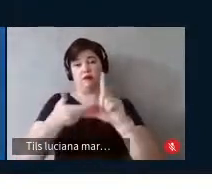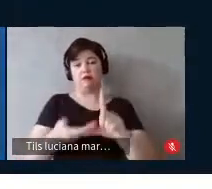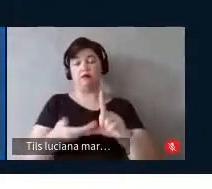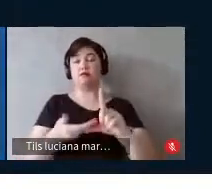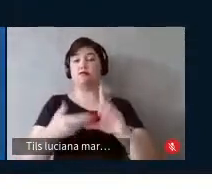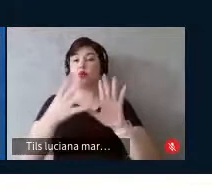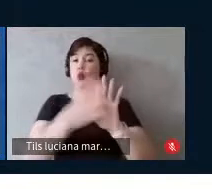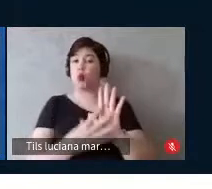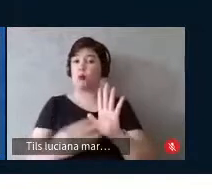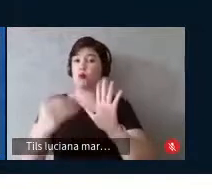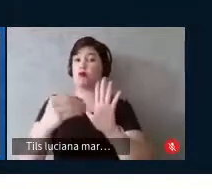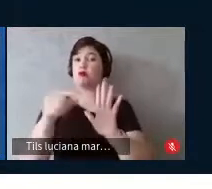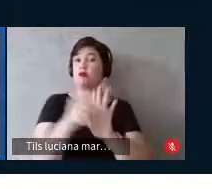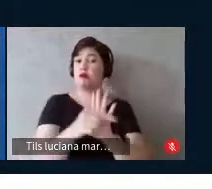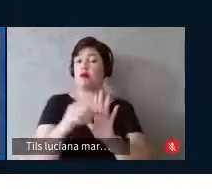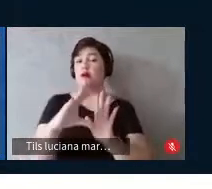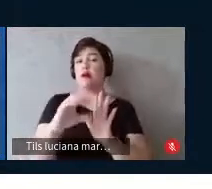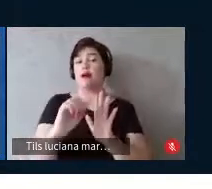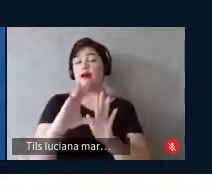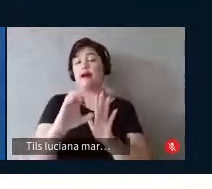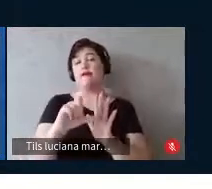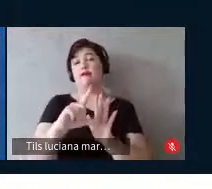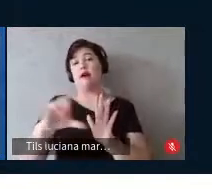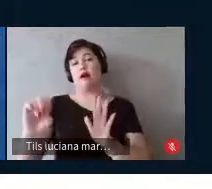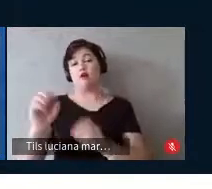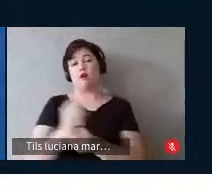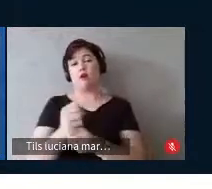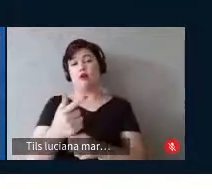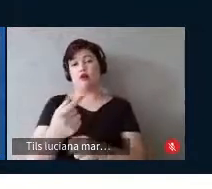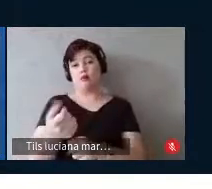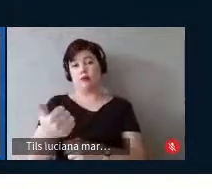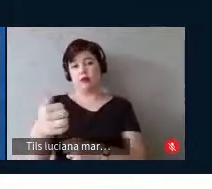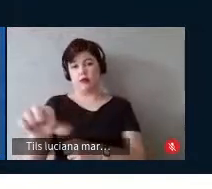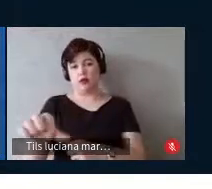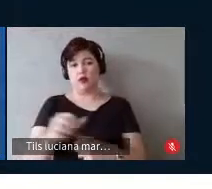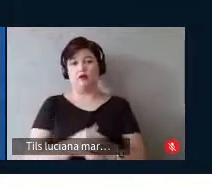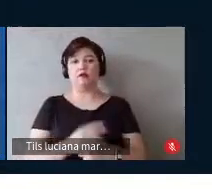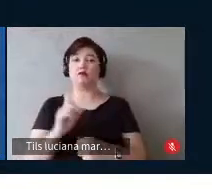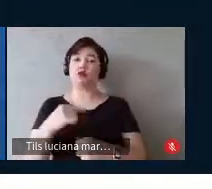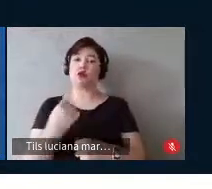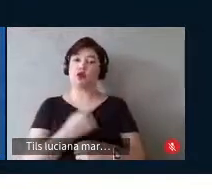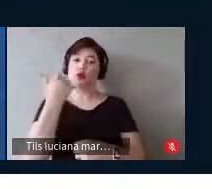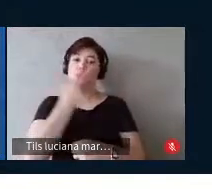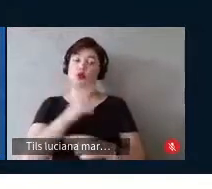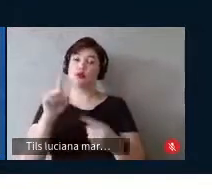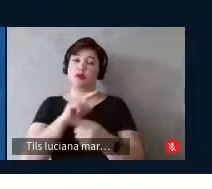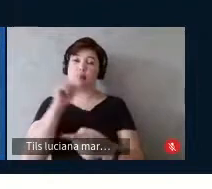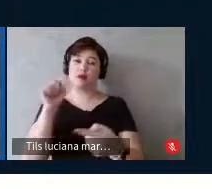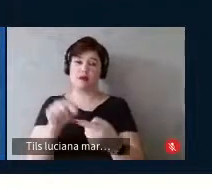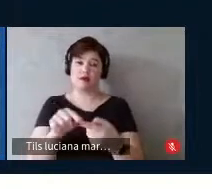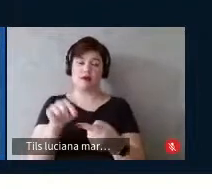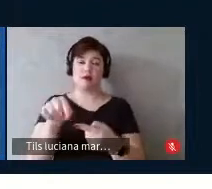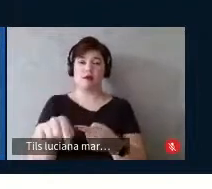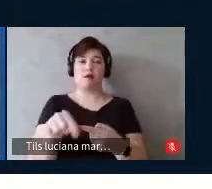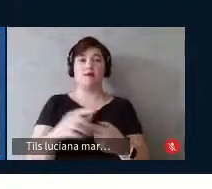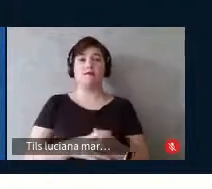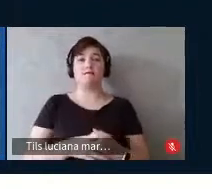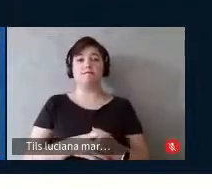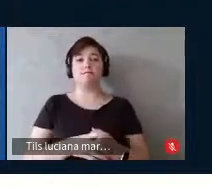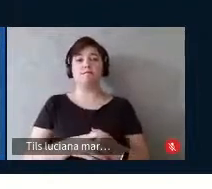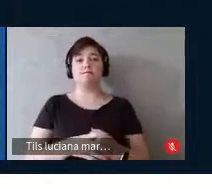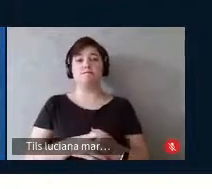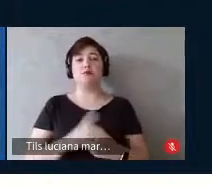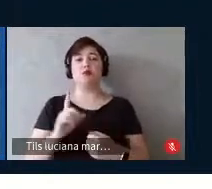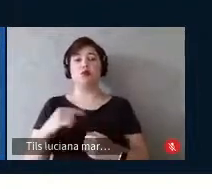no modelo proposto por Patrícia Cavallo em 2019. Para a gente atingir esse objetivo, a